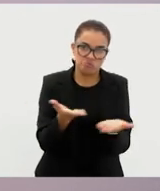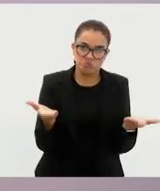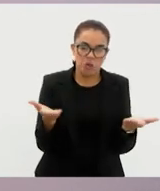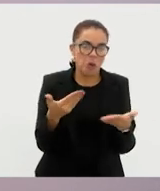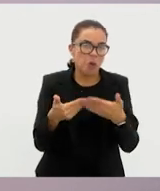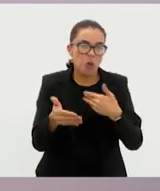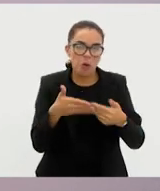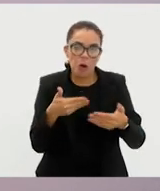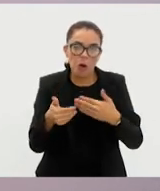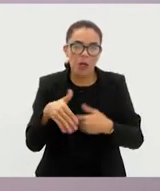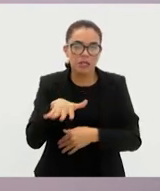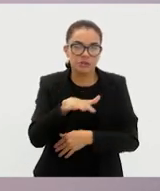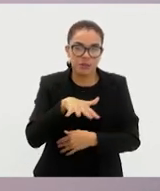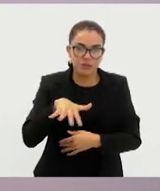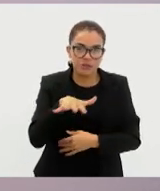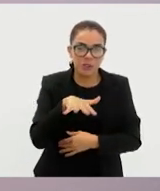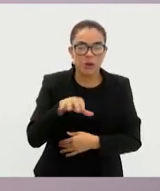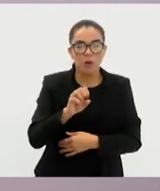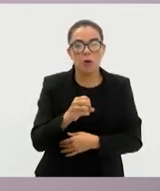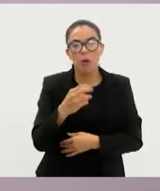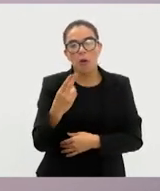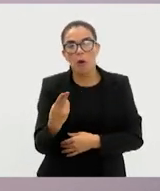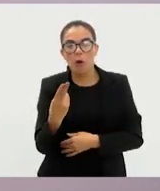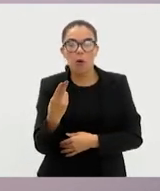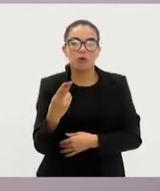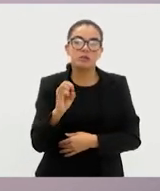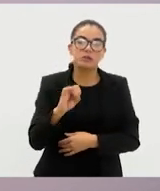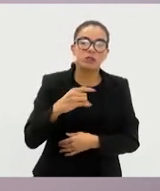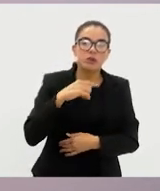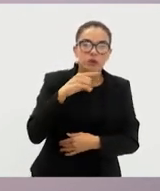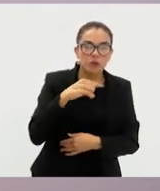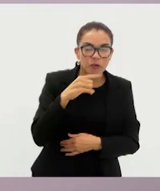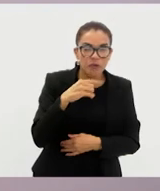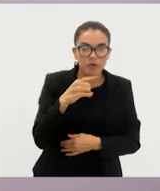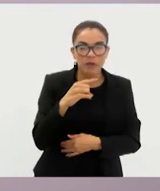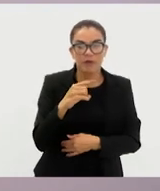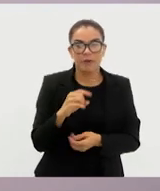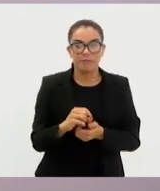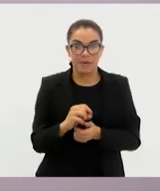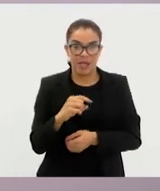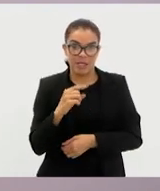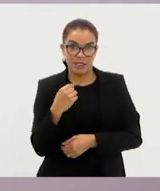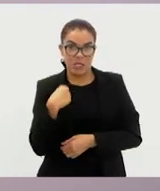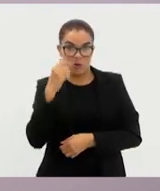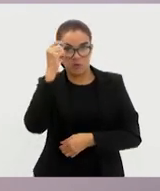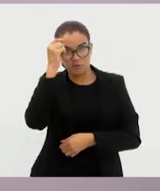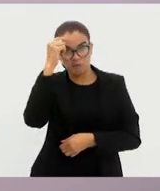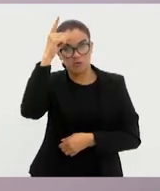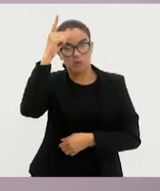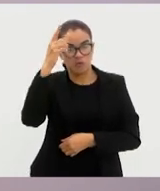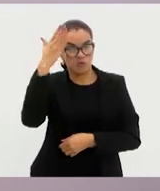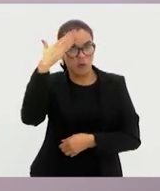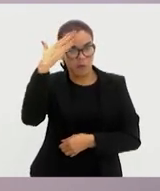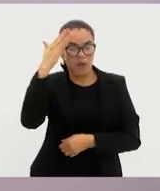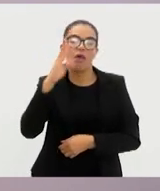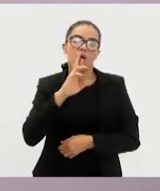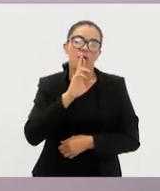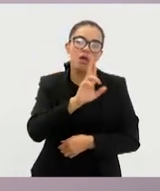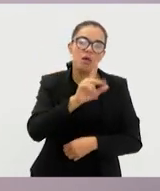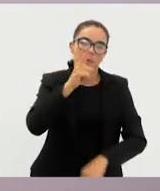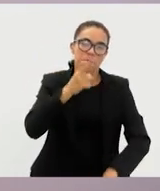qualquer questão ou ponto que não ficou claro. Se eu não o que eu souber, eu respondo de bate-pronto aqui, o que eu não souber, eu